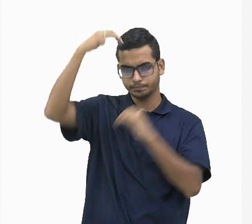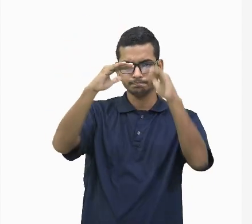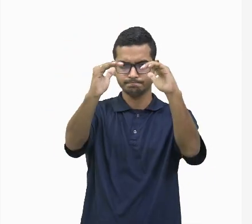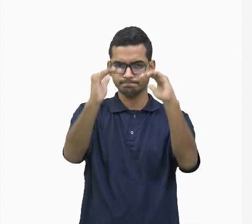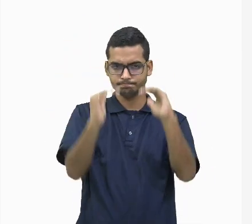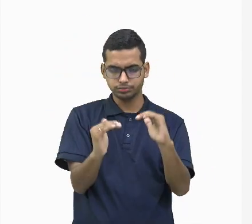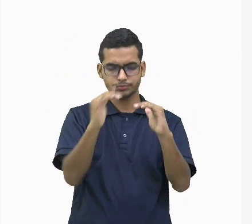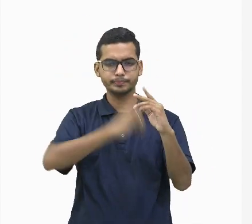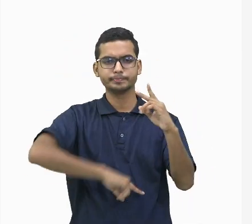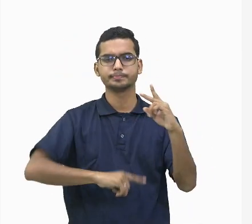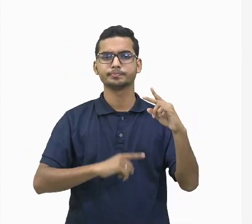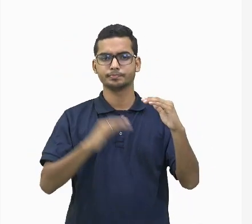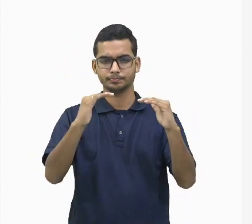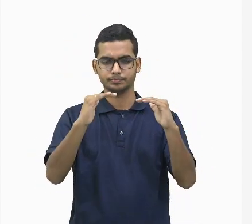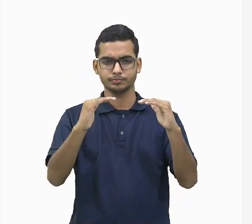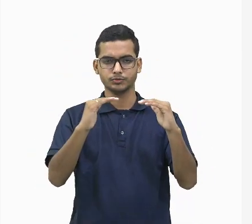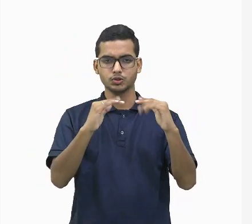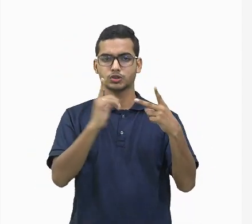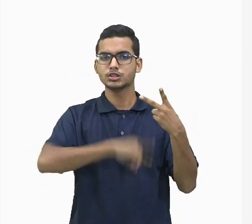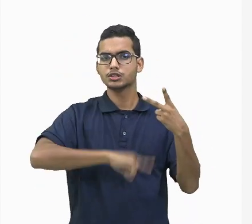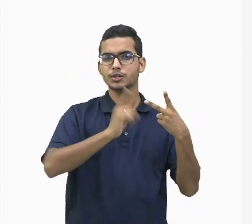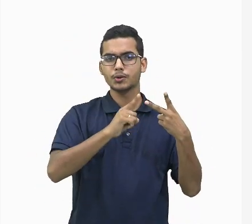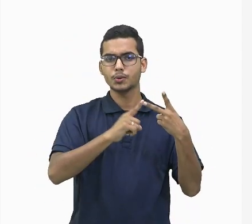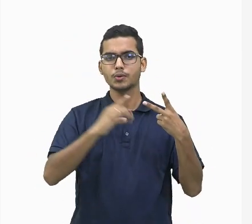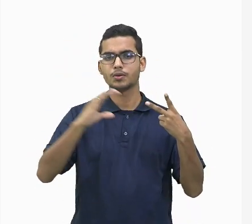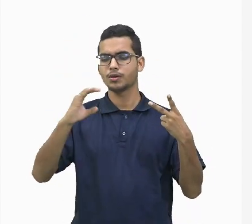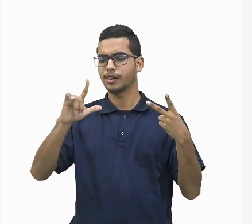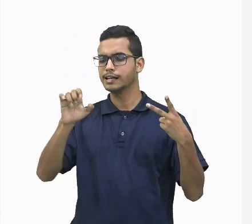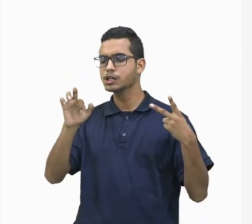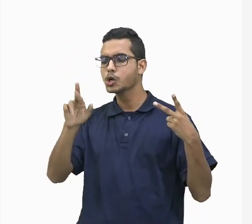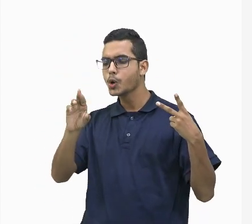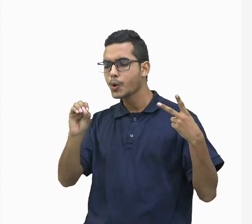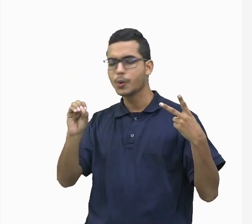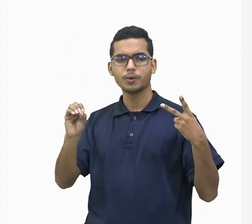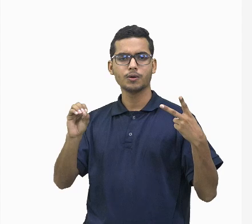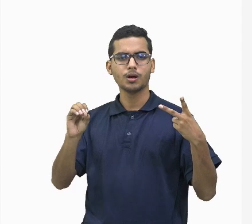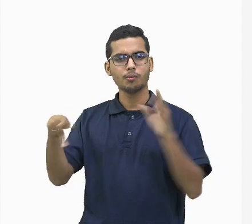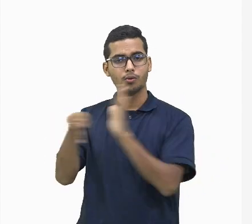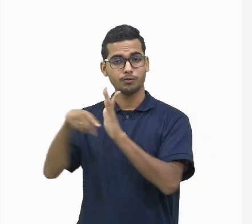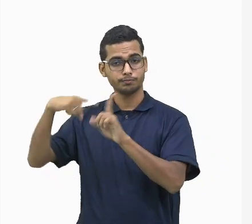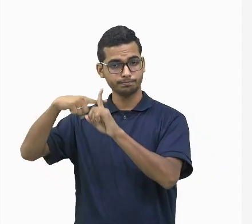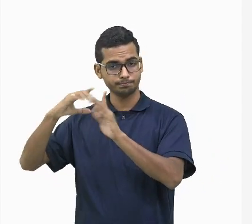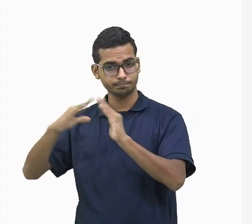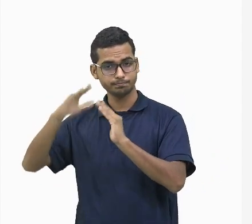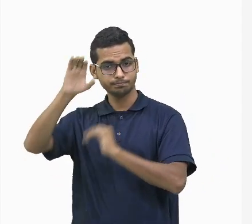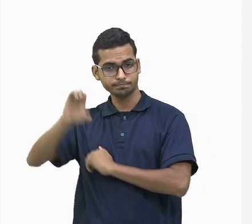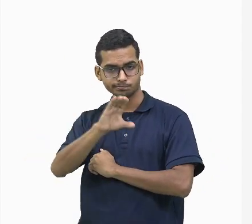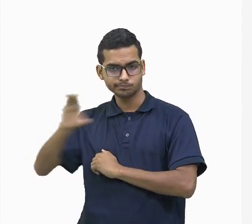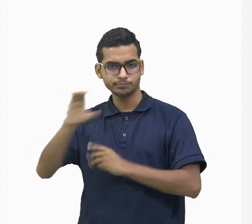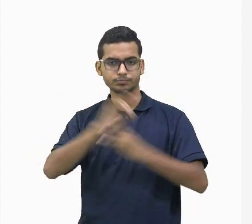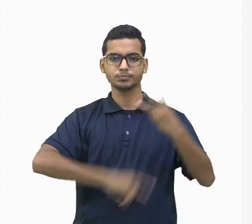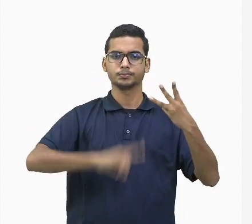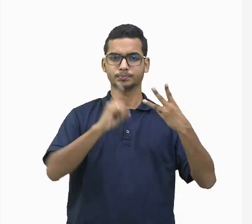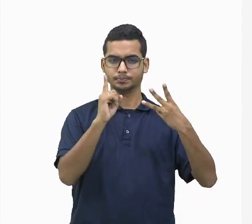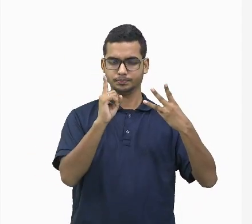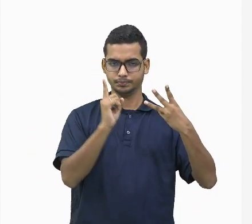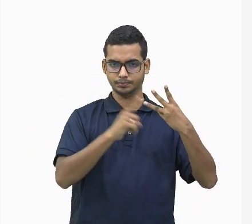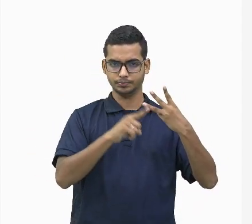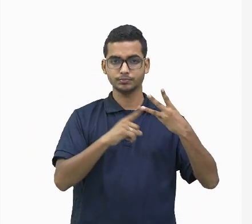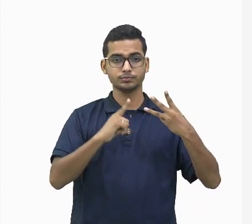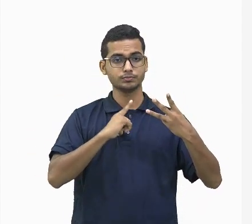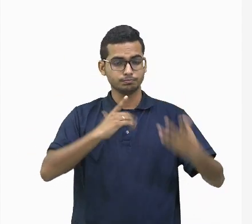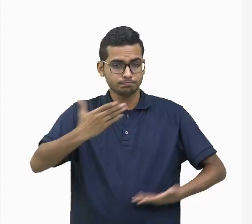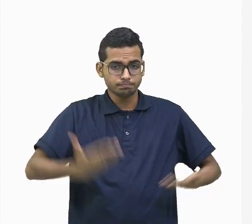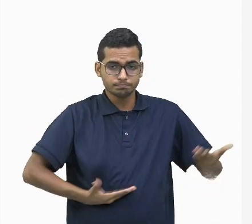dessa nobreza nós temos o clero, que são quem? Os religiosos, a igreja. Temos os servos, e que são